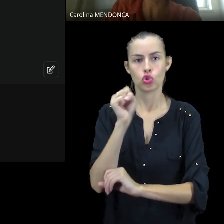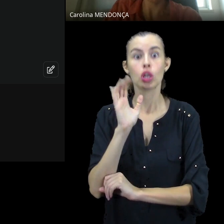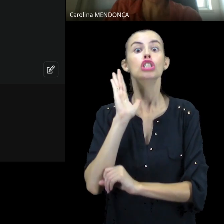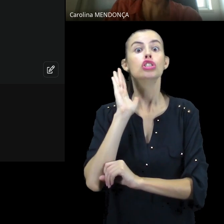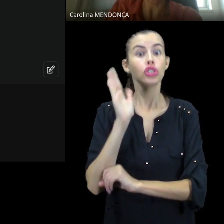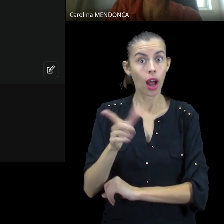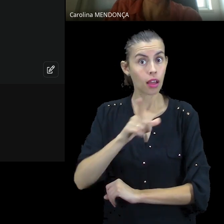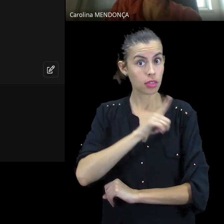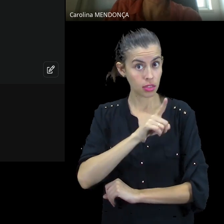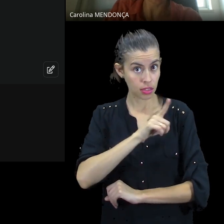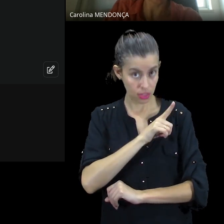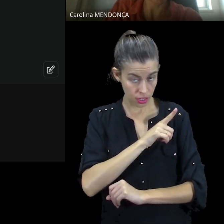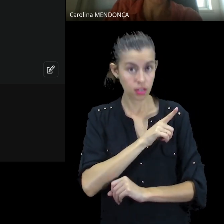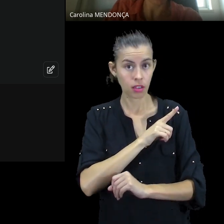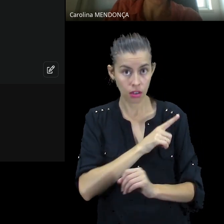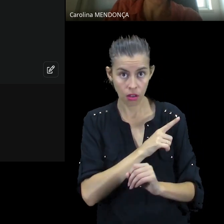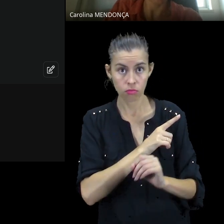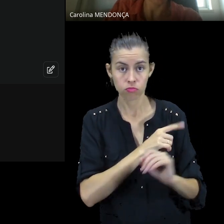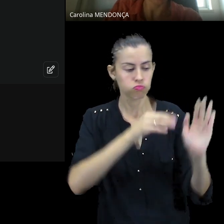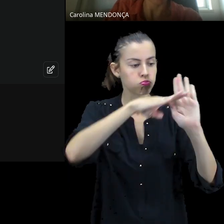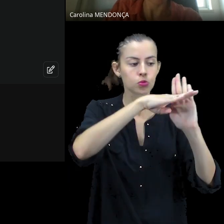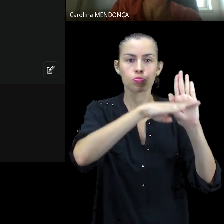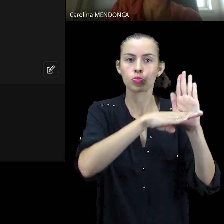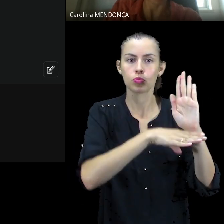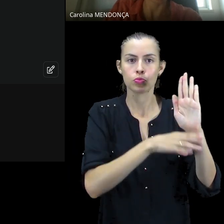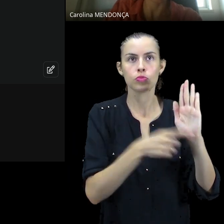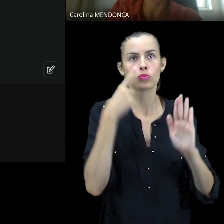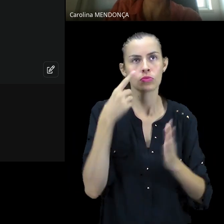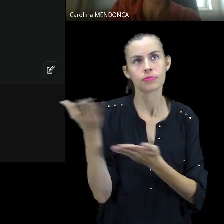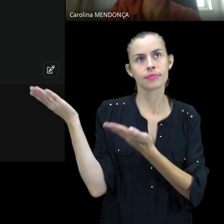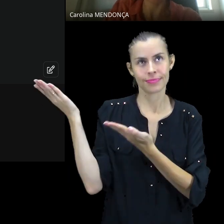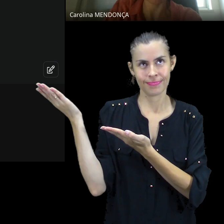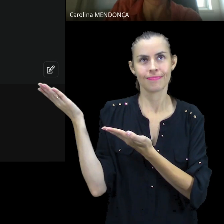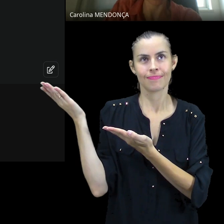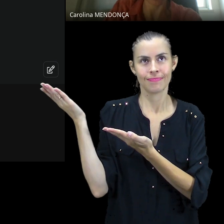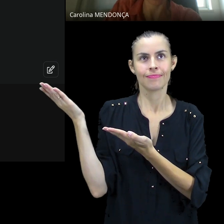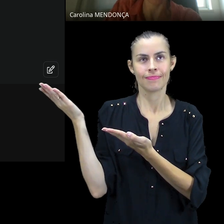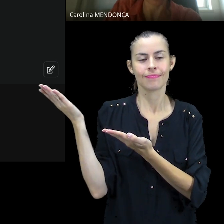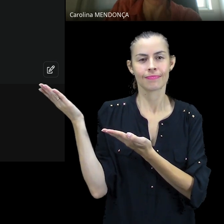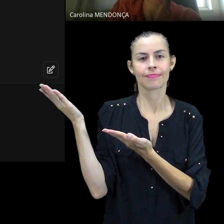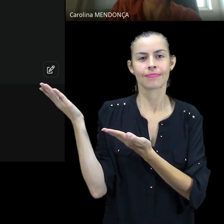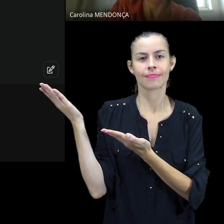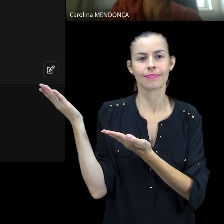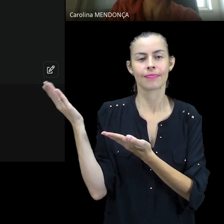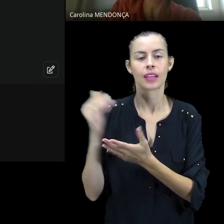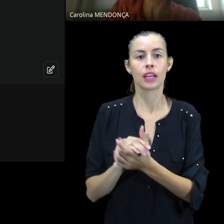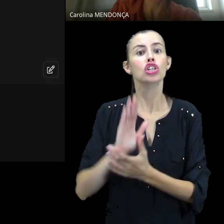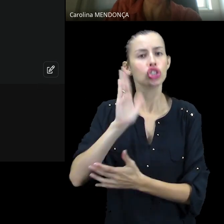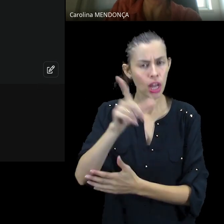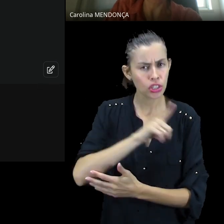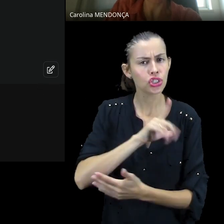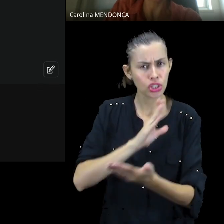já tinha as diretrizes que a gente vai falar aqui agora, que são esses marcos regulatórios, né, nacionais. A gente